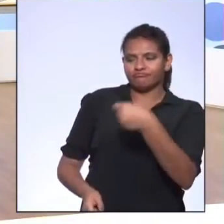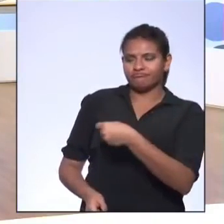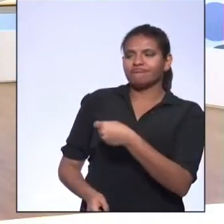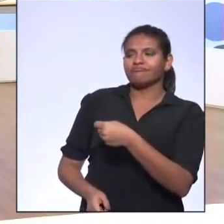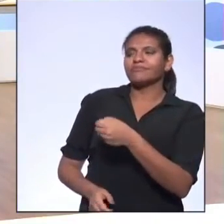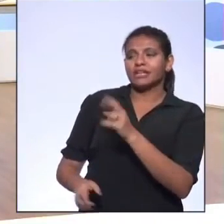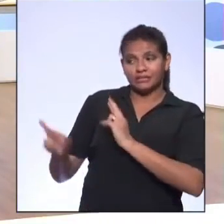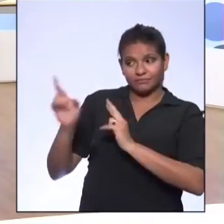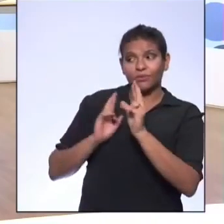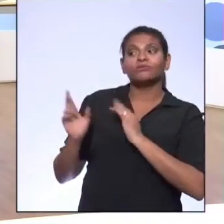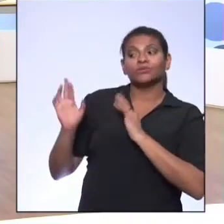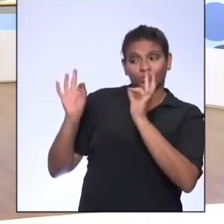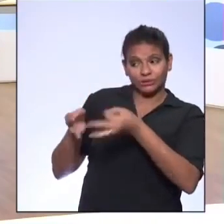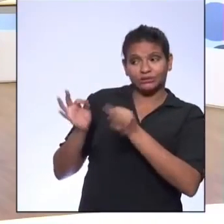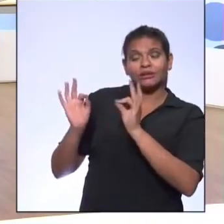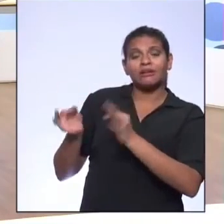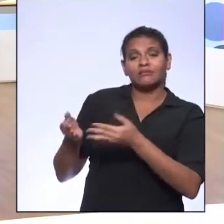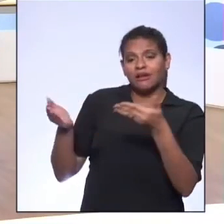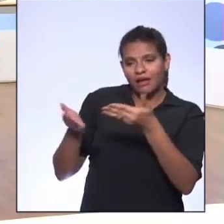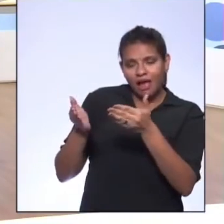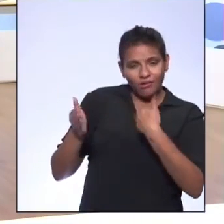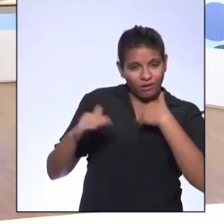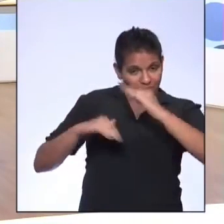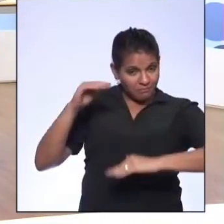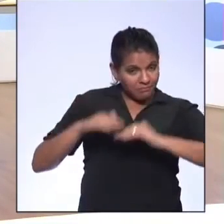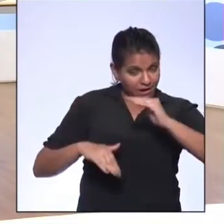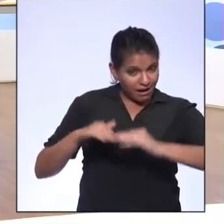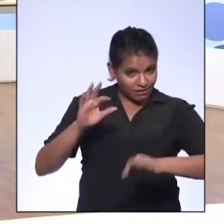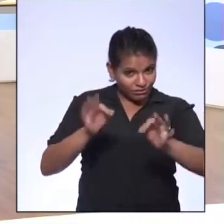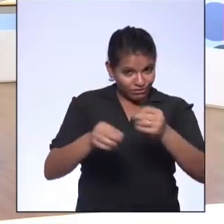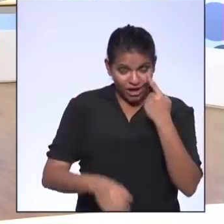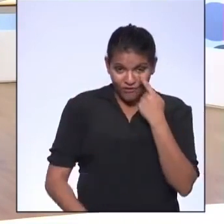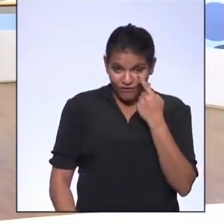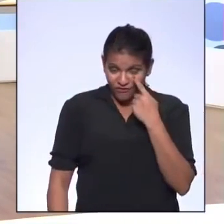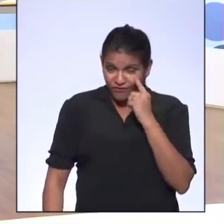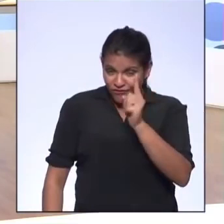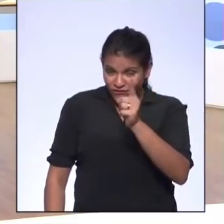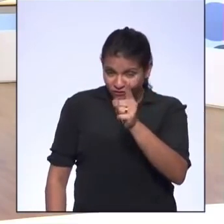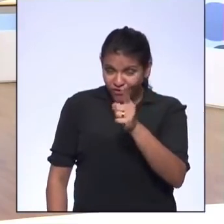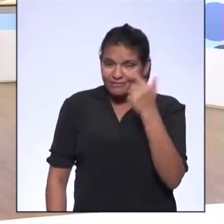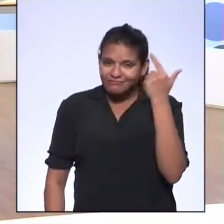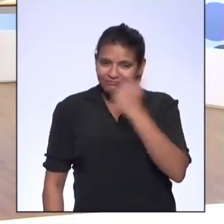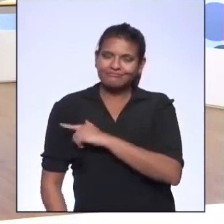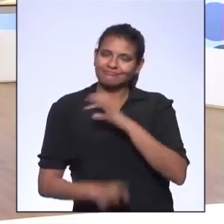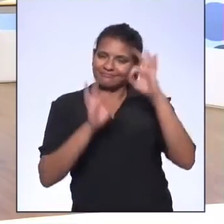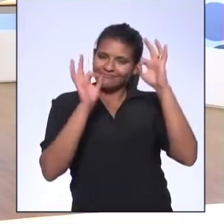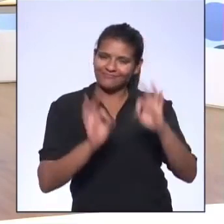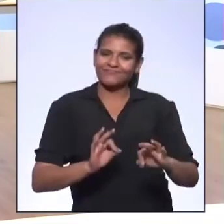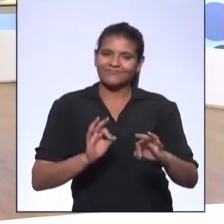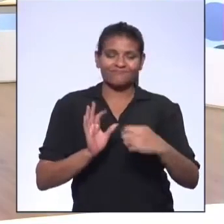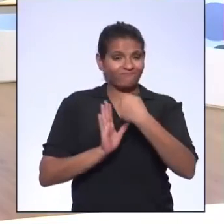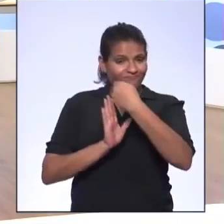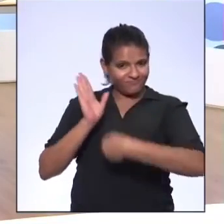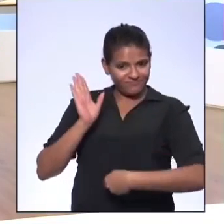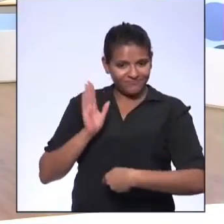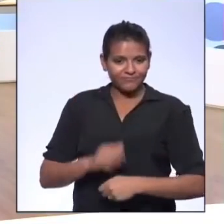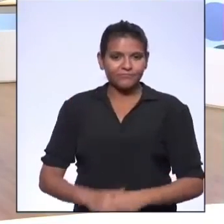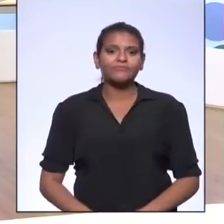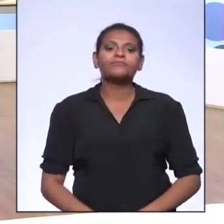bastante bagagem. Vamos colocar tudo isso em prática hoje. Eu quero ver vocês arrasarem aí nos